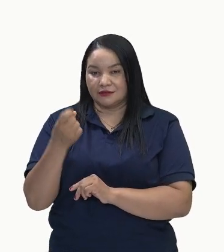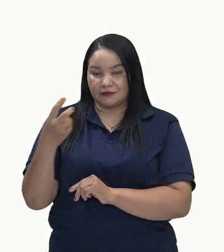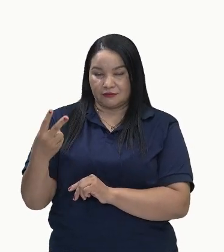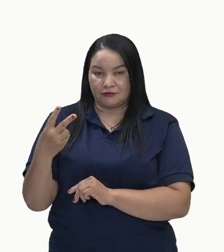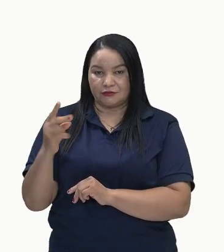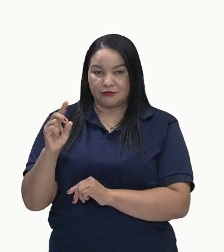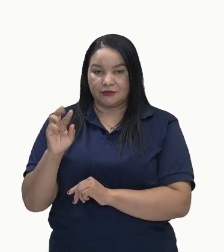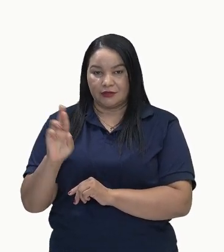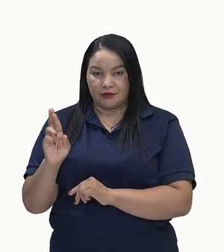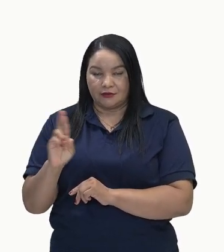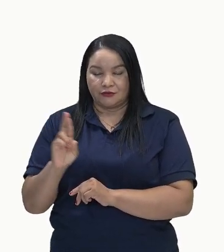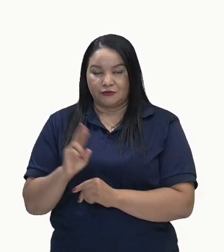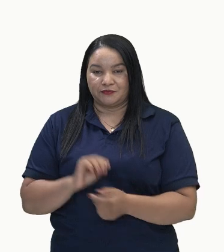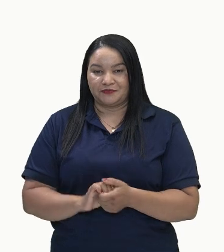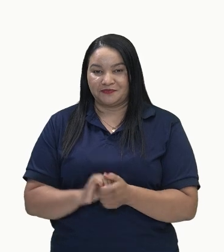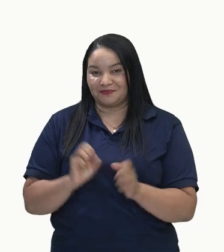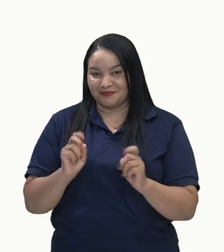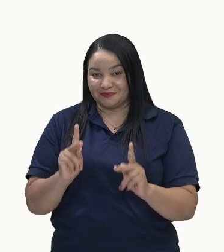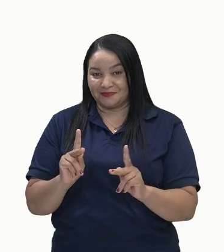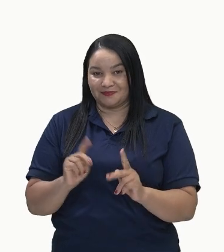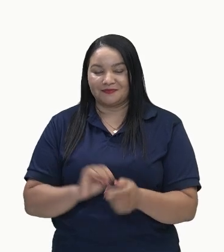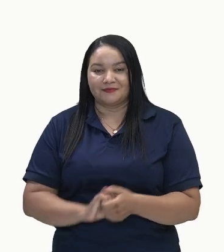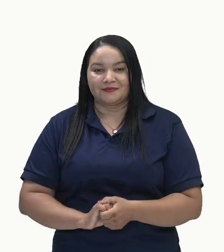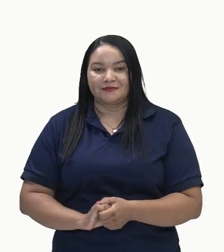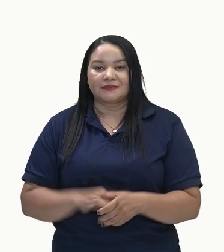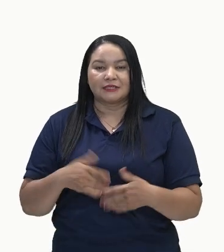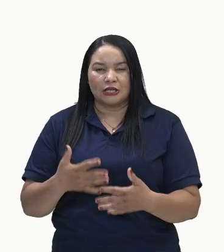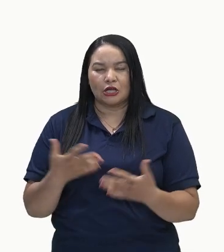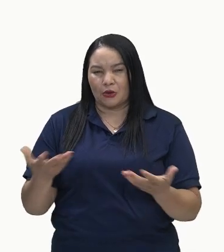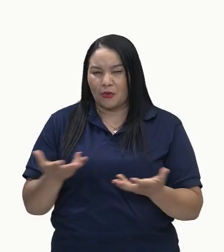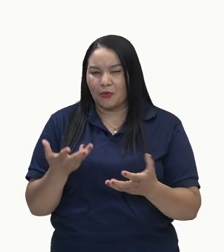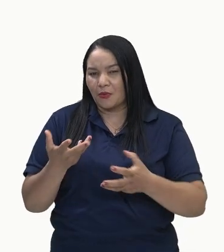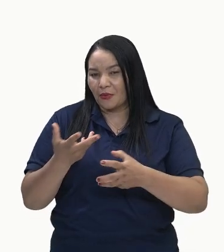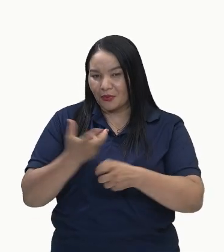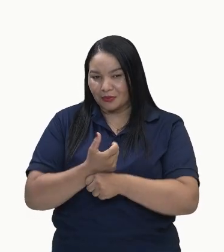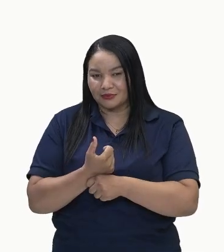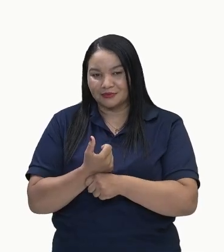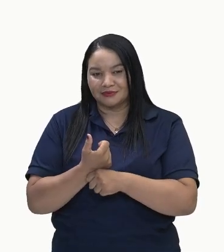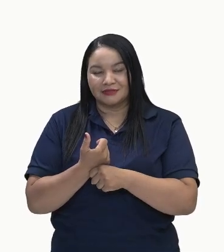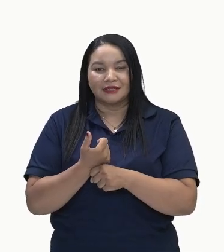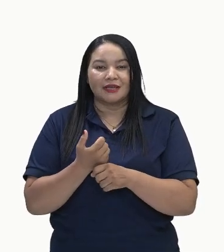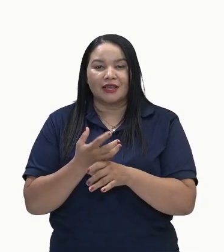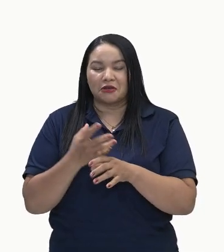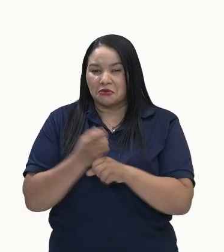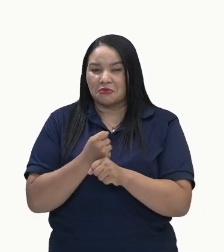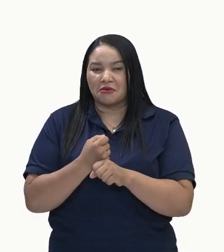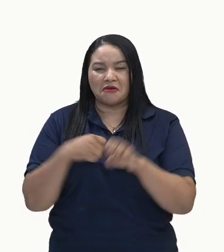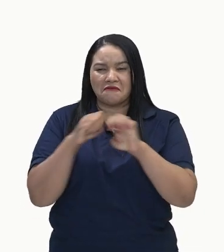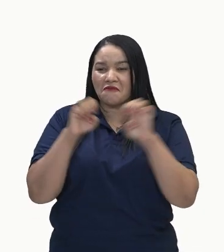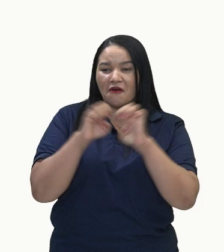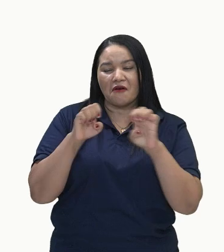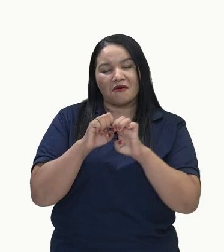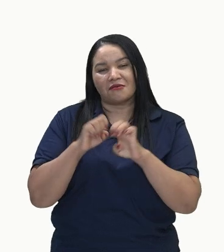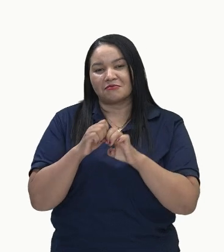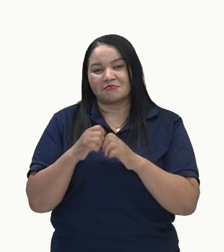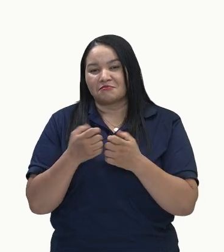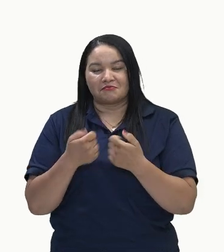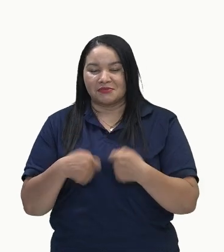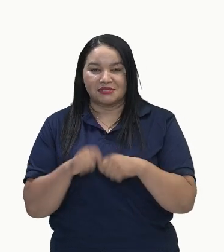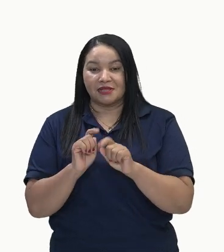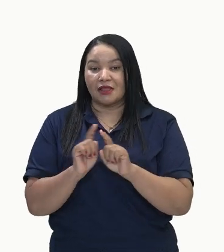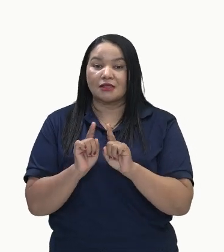162. Tudo bem? Bom, fizemos os cálculos aí de maneira, sem usar muita fórmula, usando a definição,